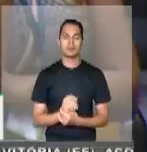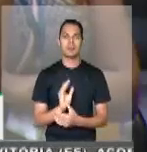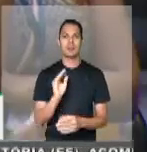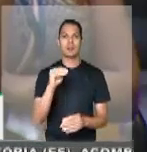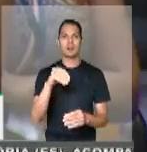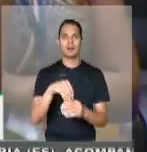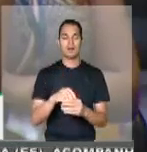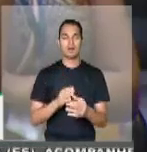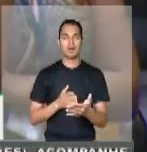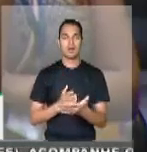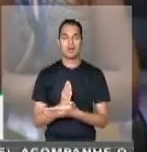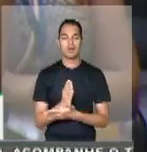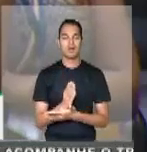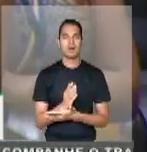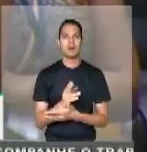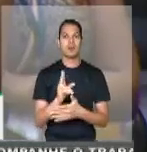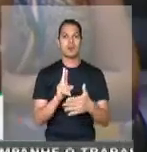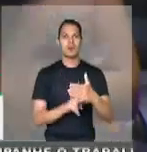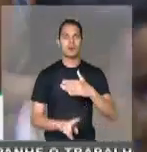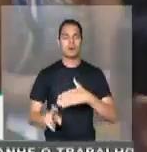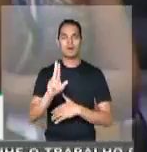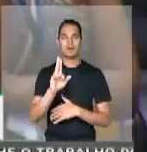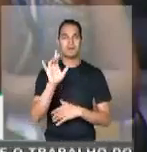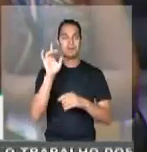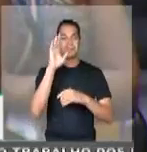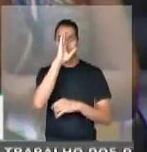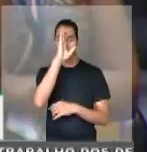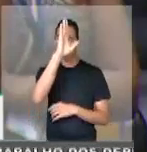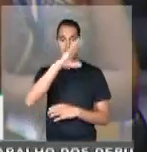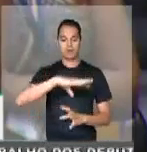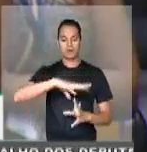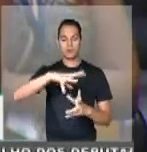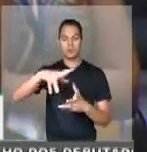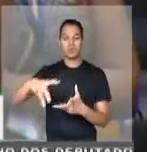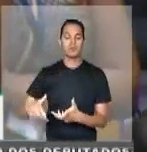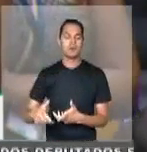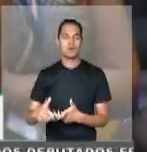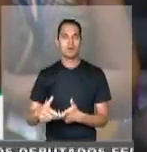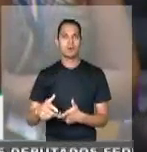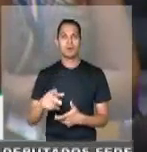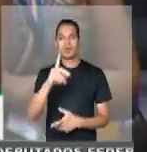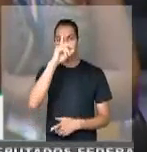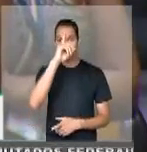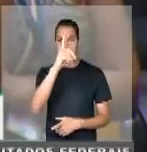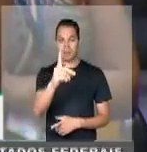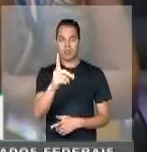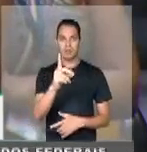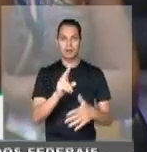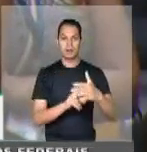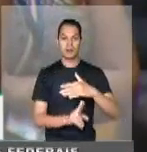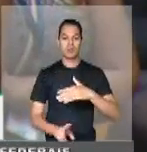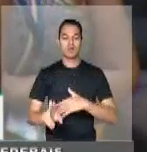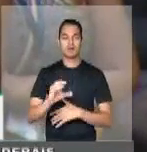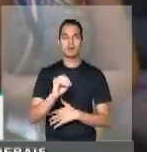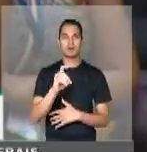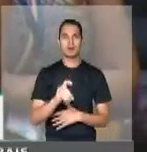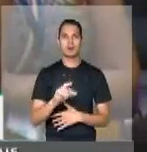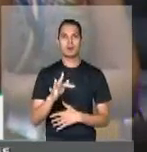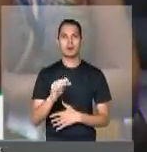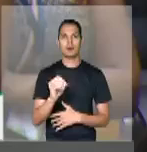entrou como uma das principais universidades do mundo, que é liderada pela Universidade de Oxford.